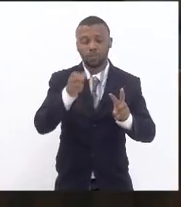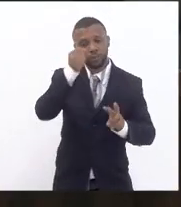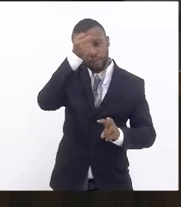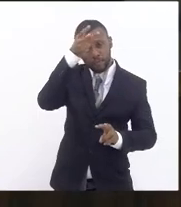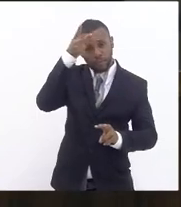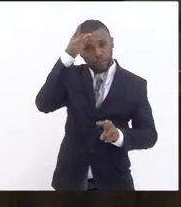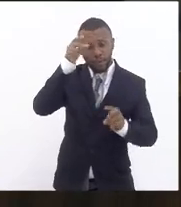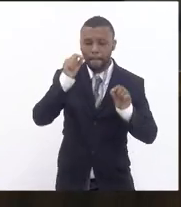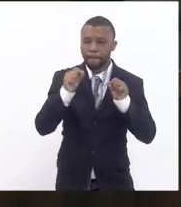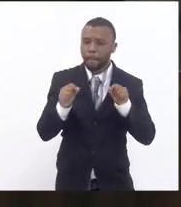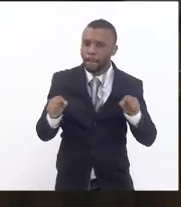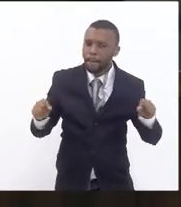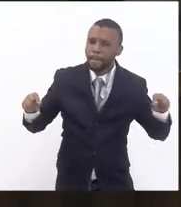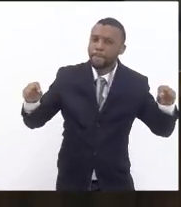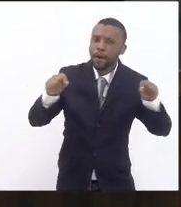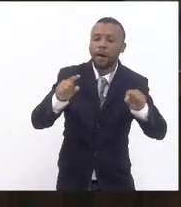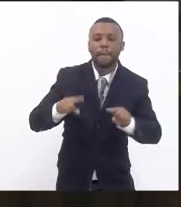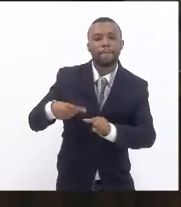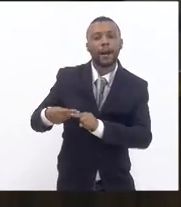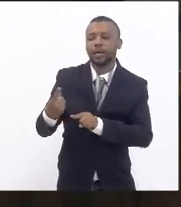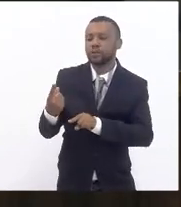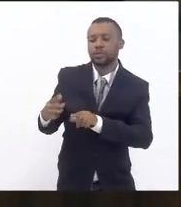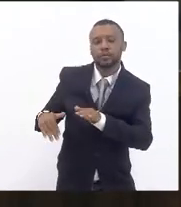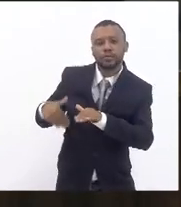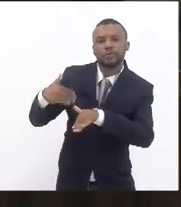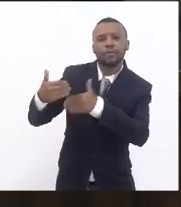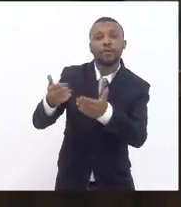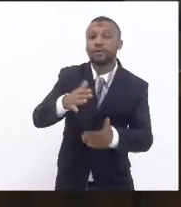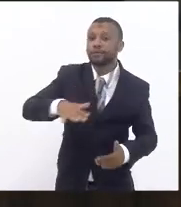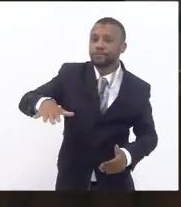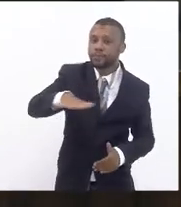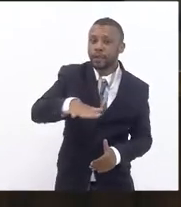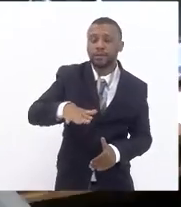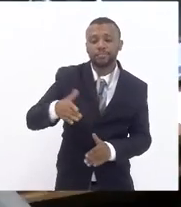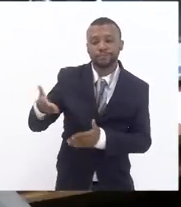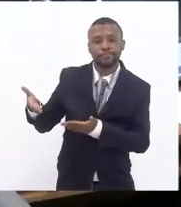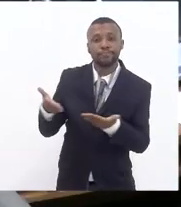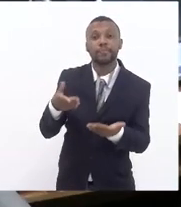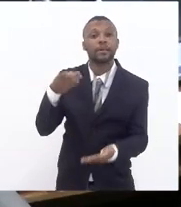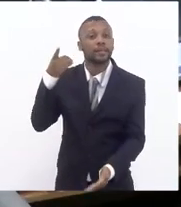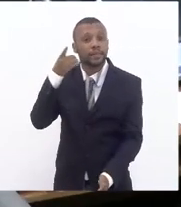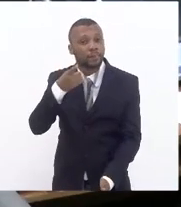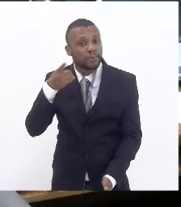desenvolvimento regional, deputado Carlos Macedo.